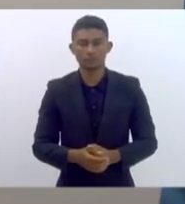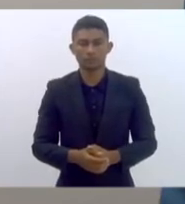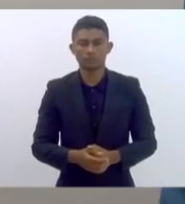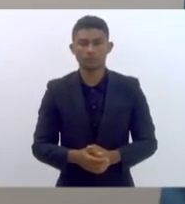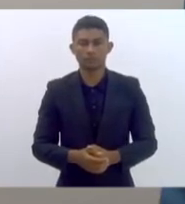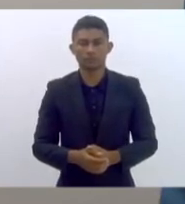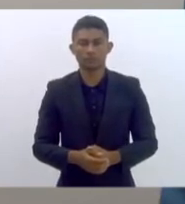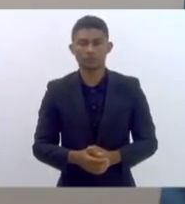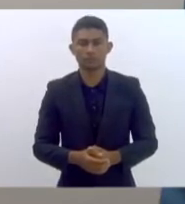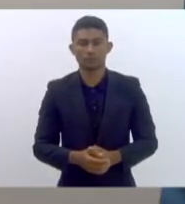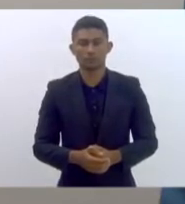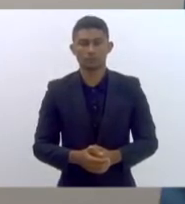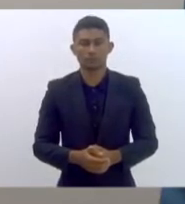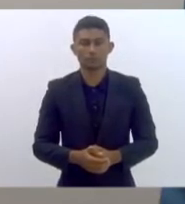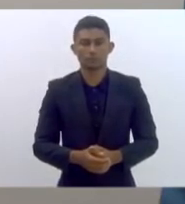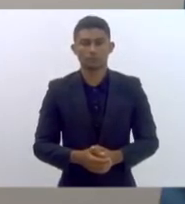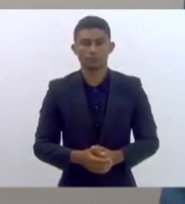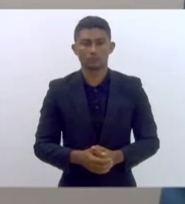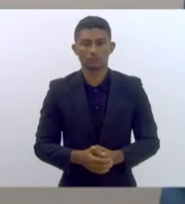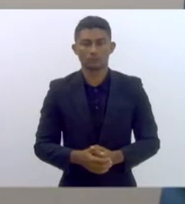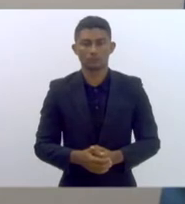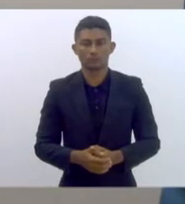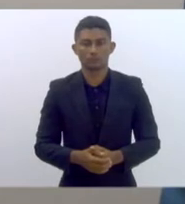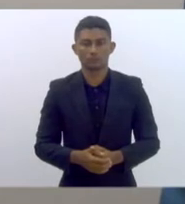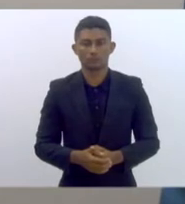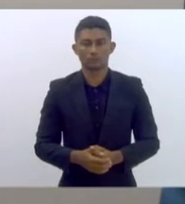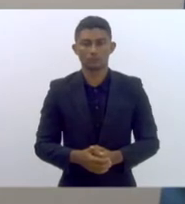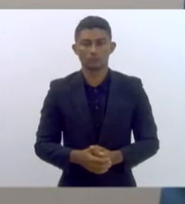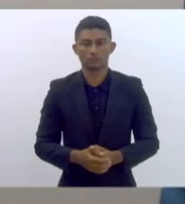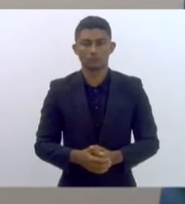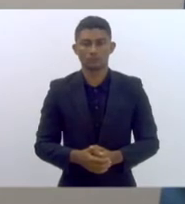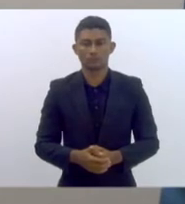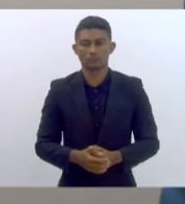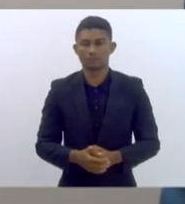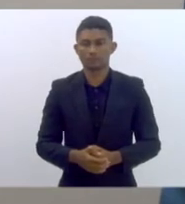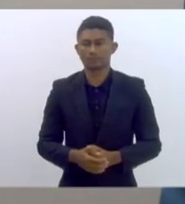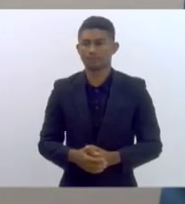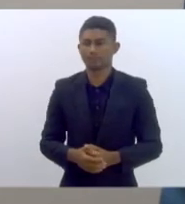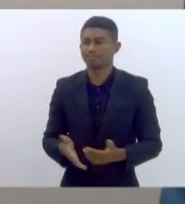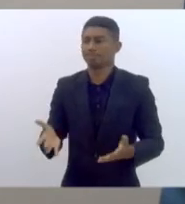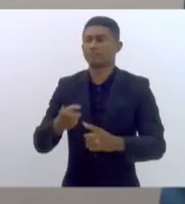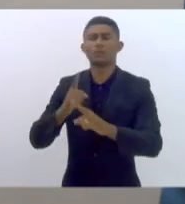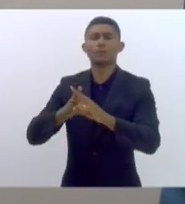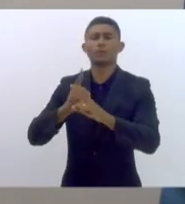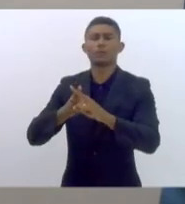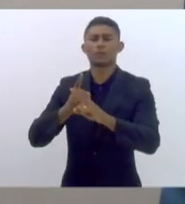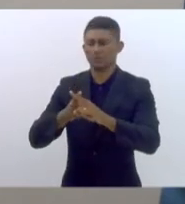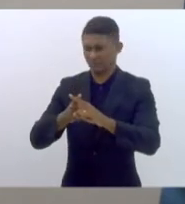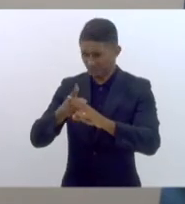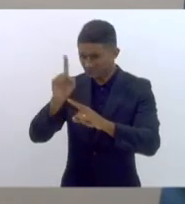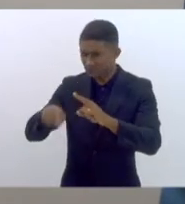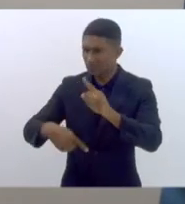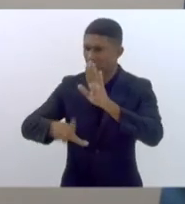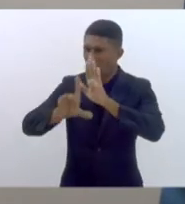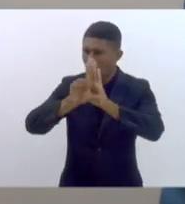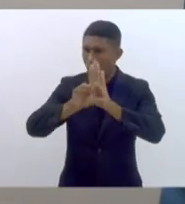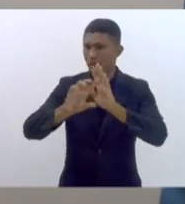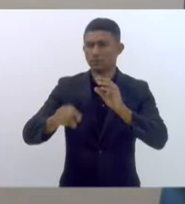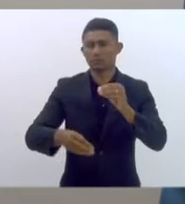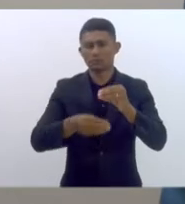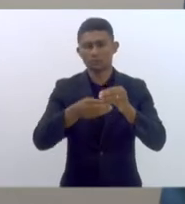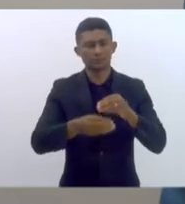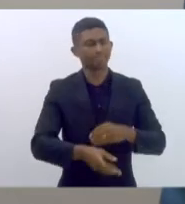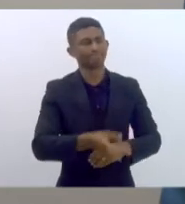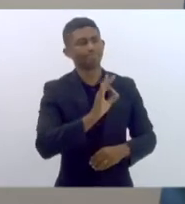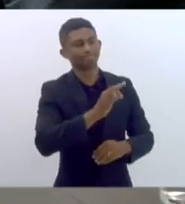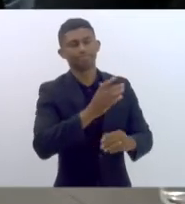mais 4. Por quem? Por causa da lei complementar? É, a lei